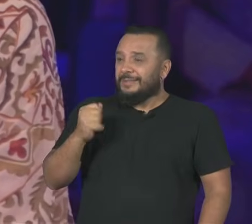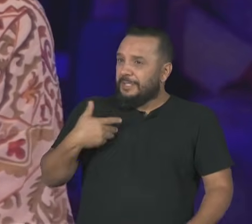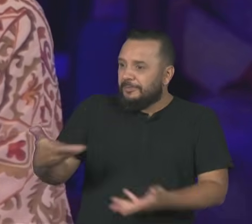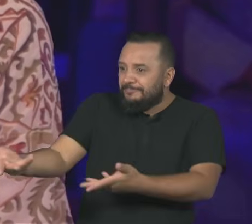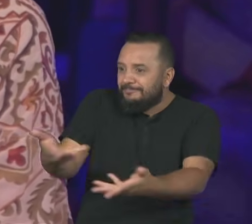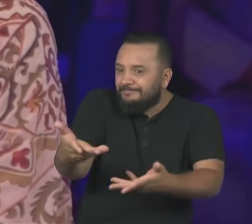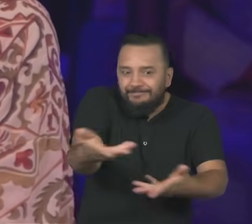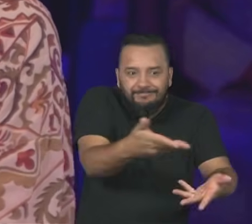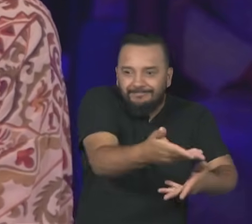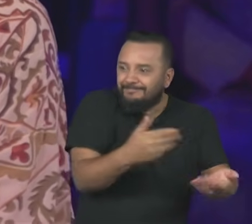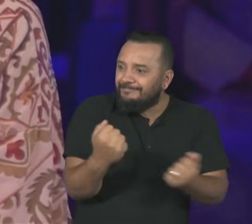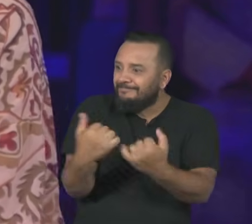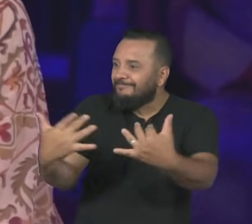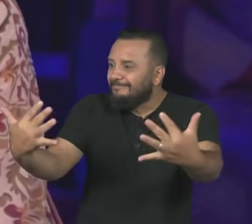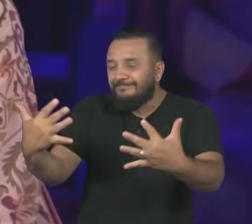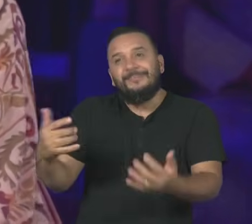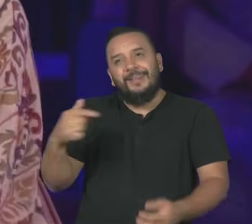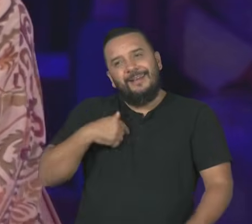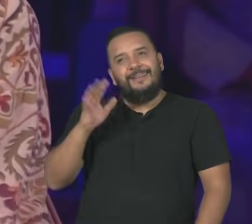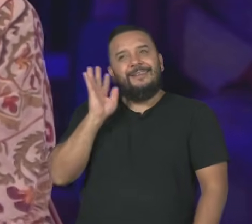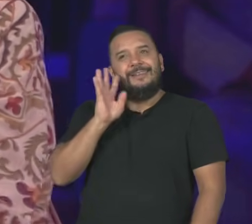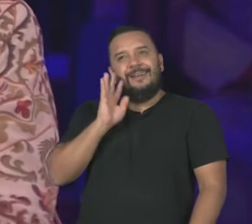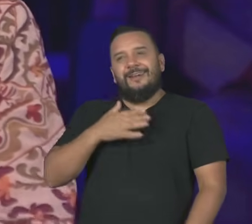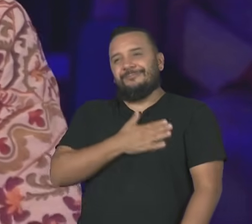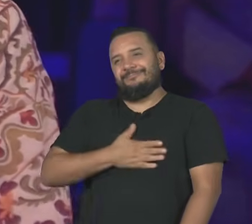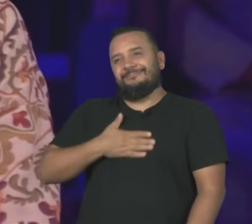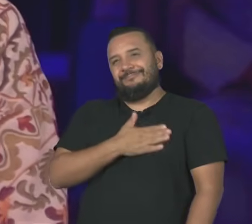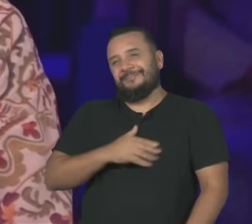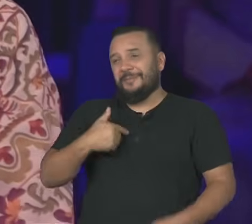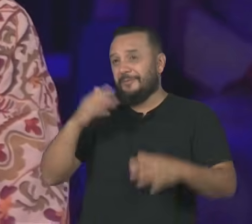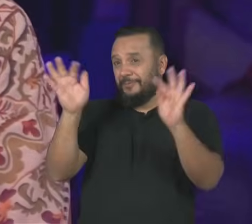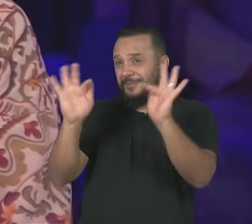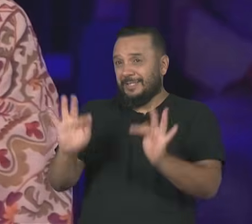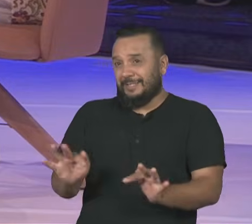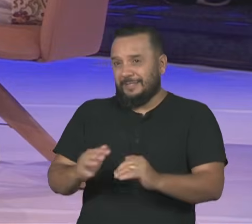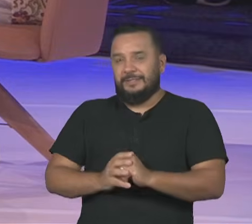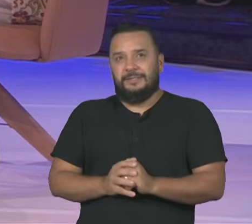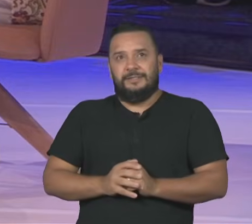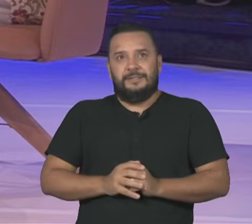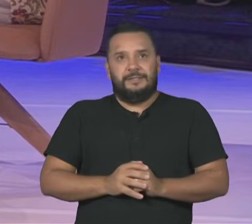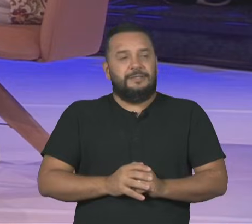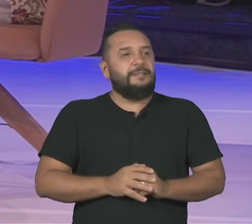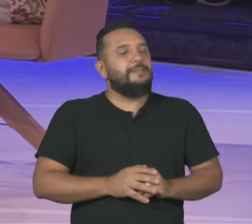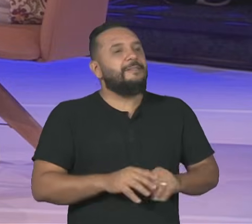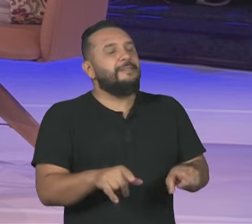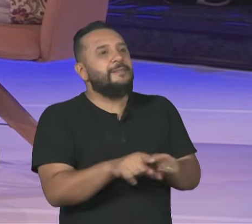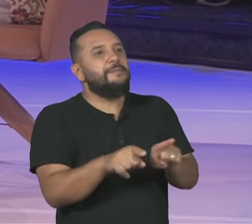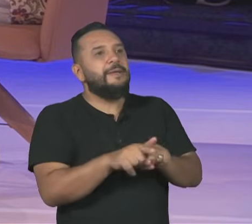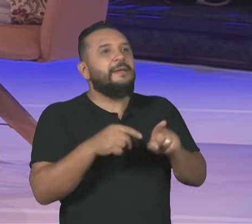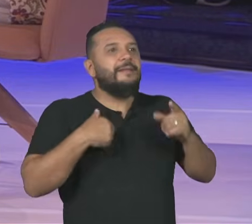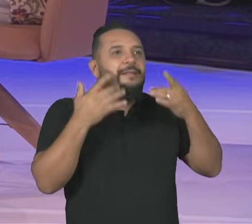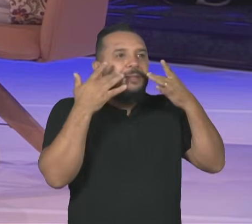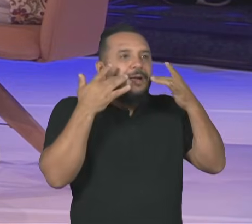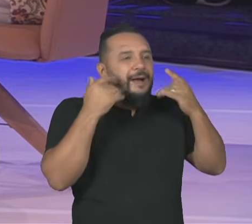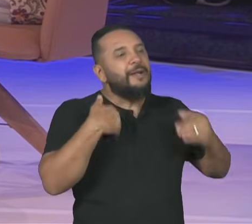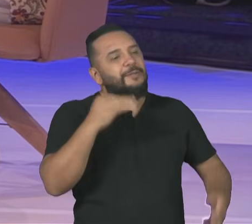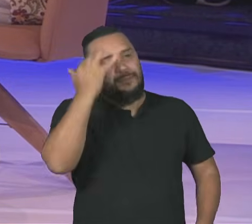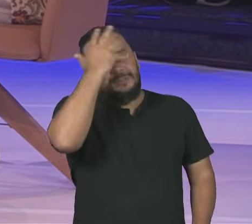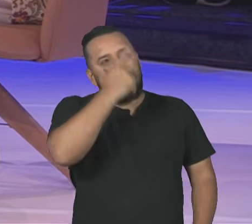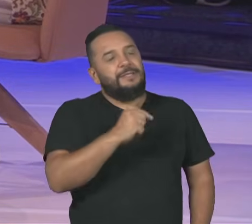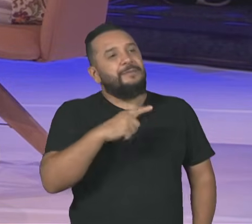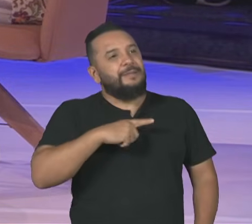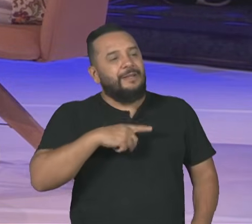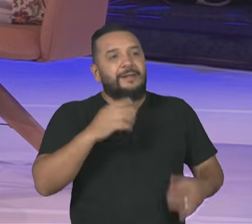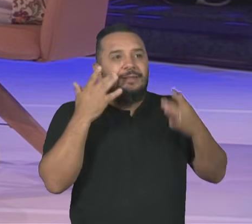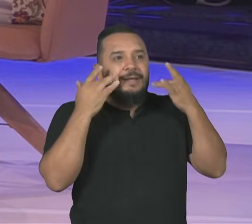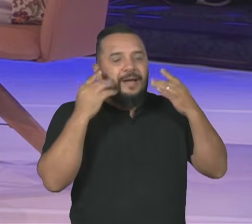desde o início. É muito gostoso, eu estou muito feliz. E essa história do teatro, eu acho tão bonito quando a gente vê as